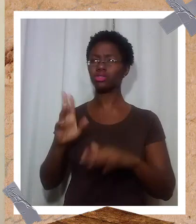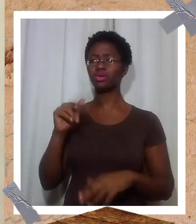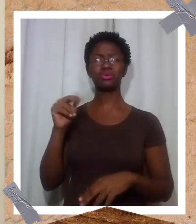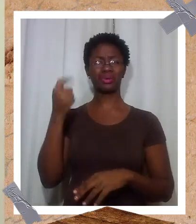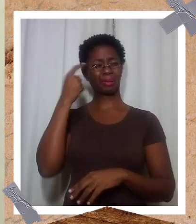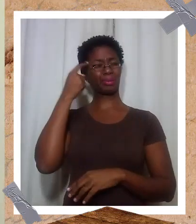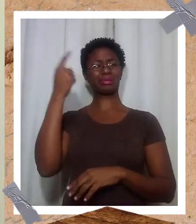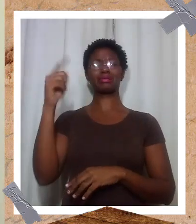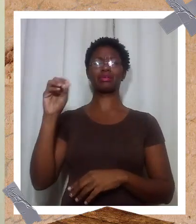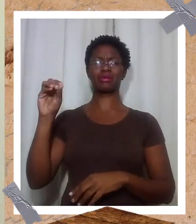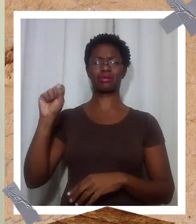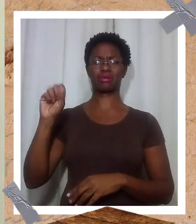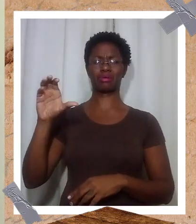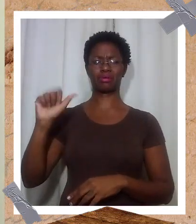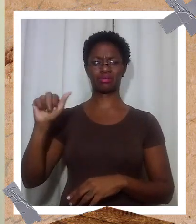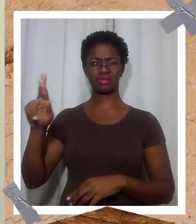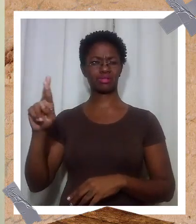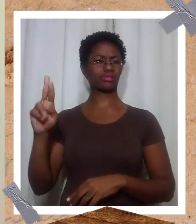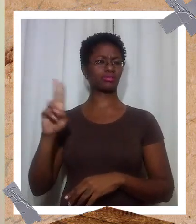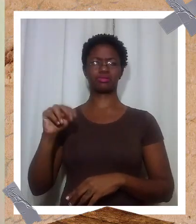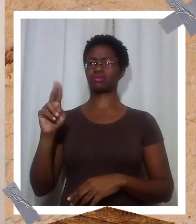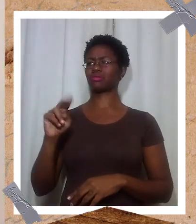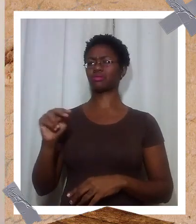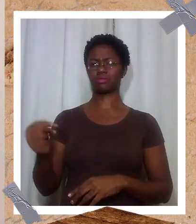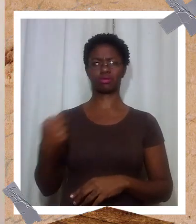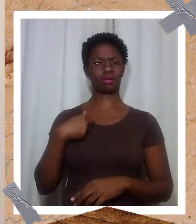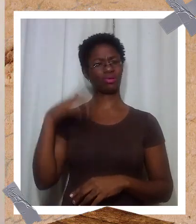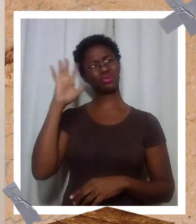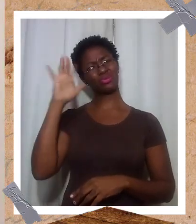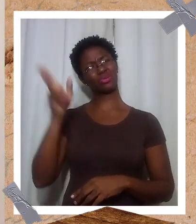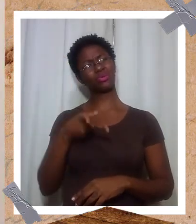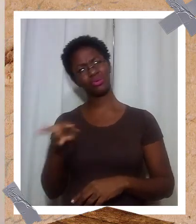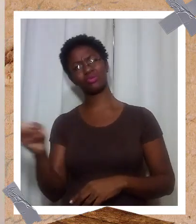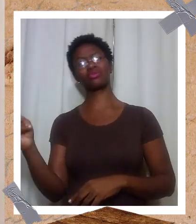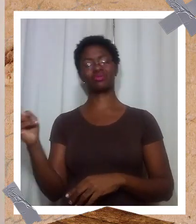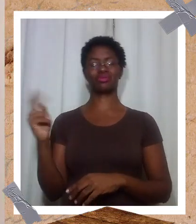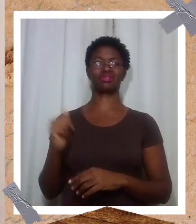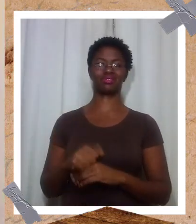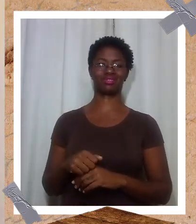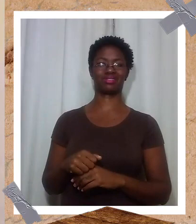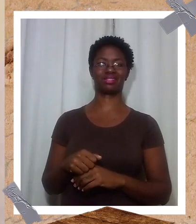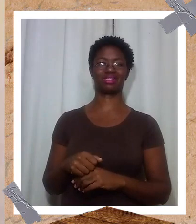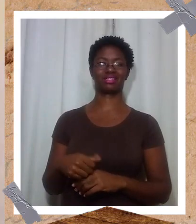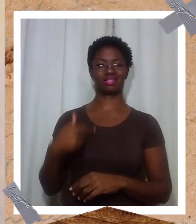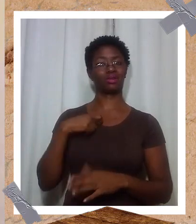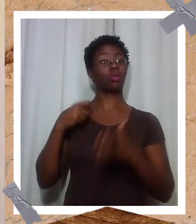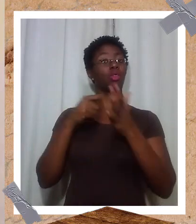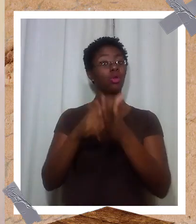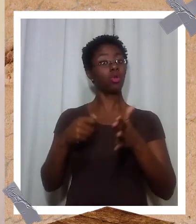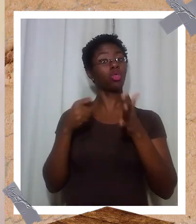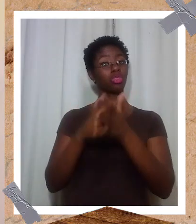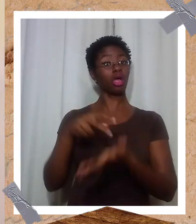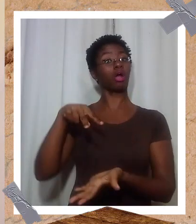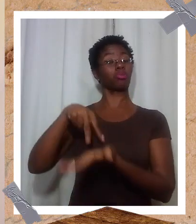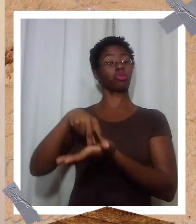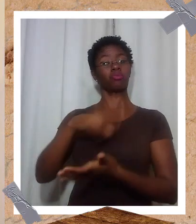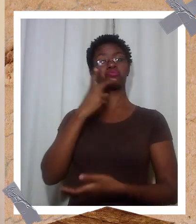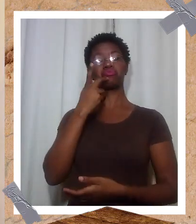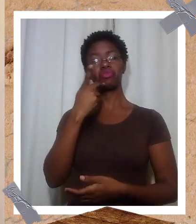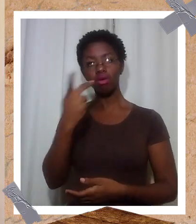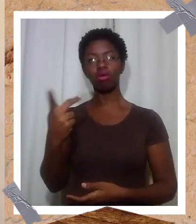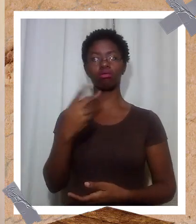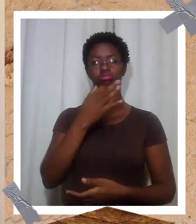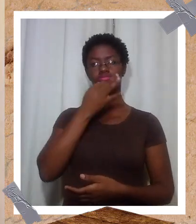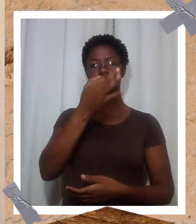Oscar. O meu sonho ainda está sendo sonhado. Que tá, como o Otávio falou, tá aqui falando